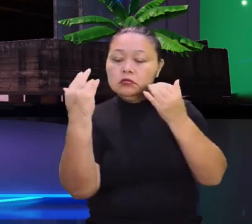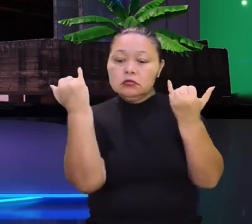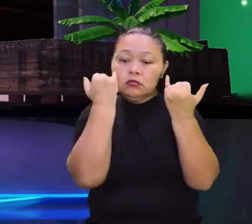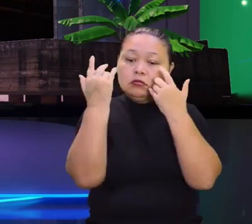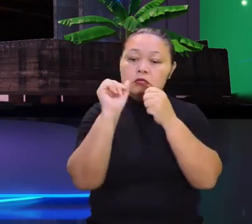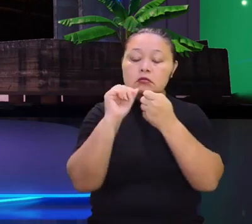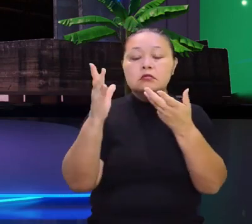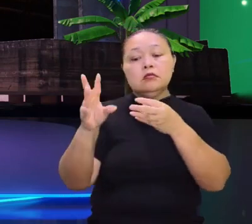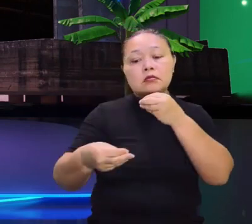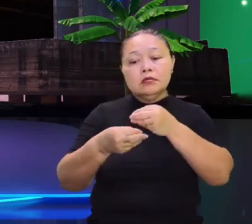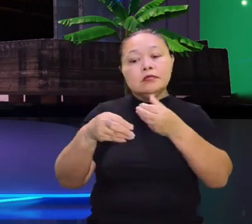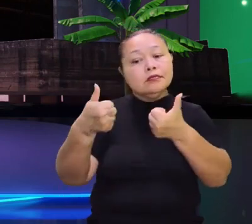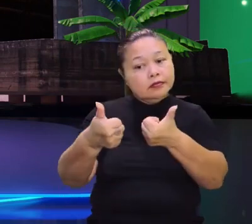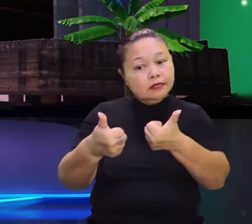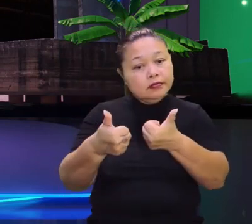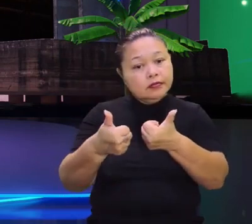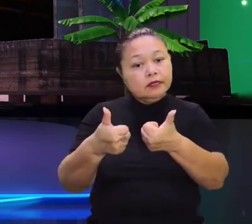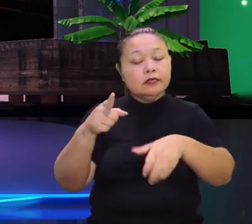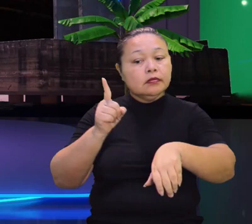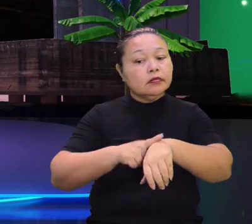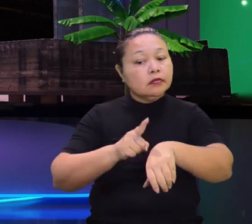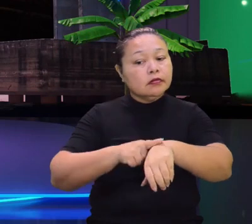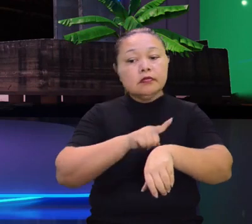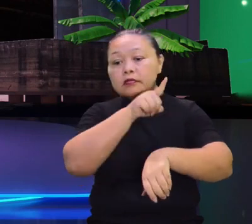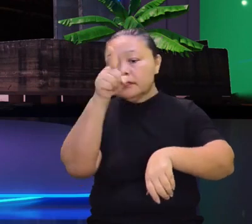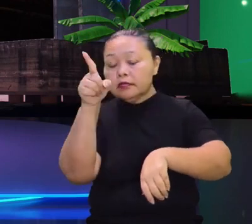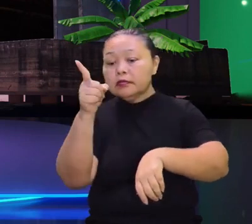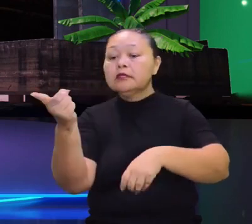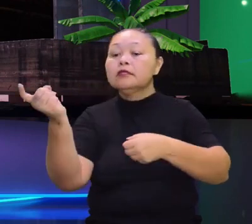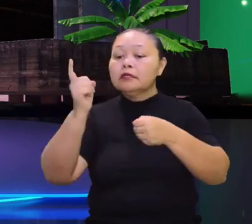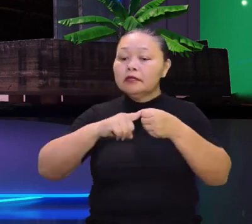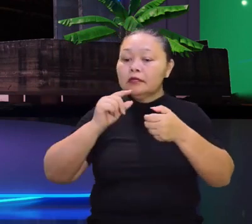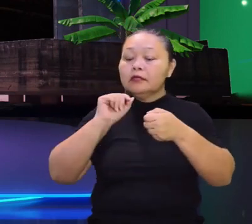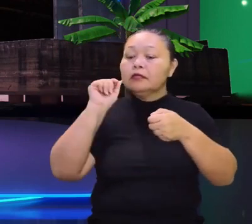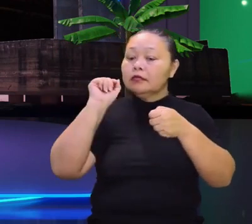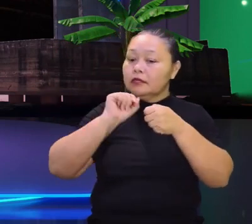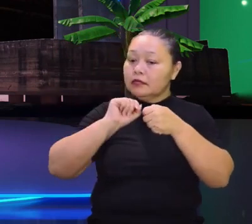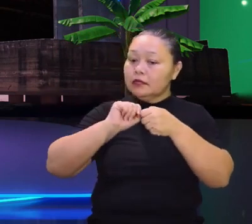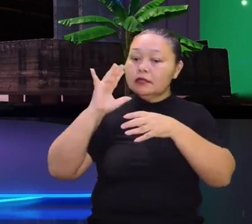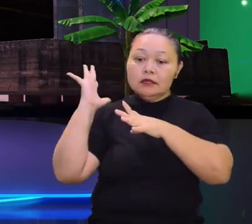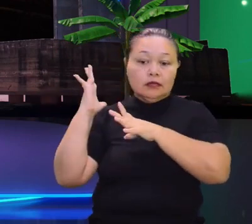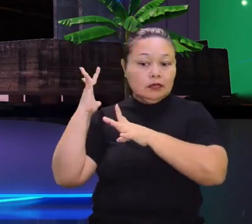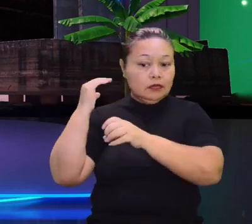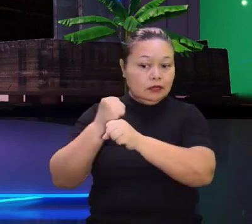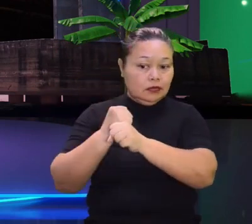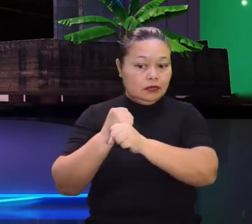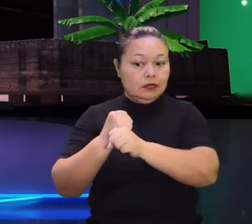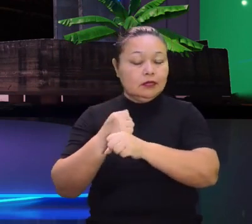informações complementares, beleza? Agora a gente vai ali, daqui a pouquinho a gente volta para fazer